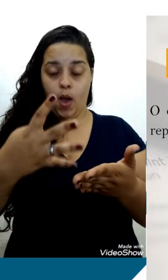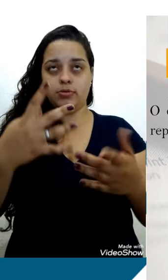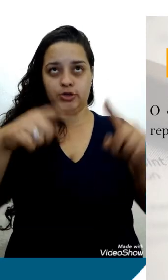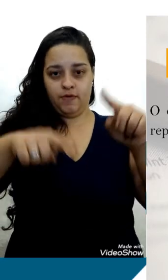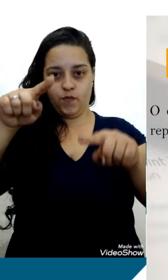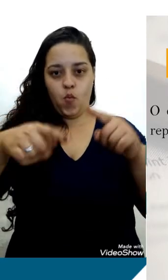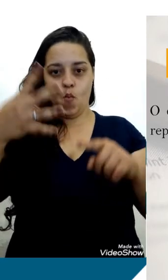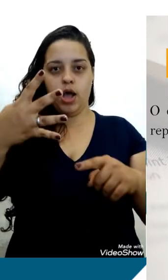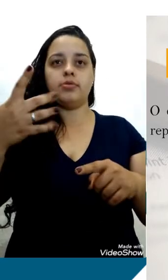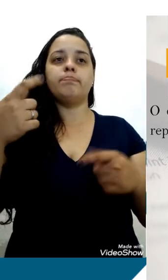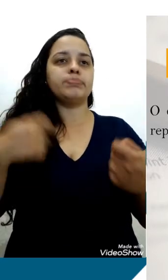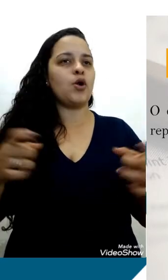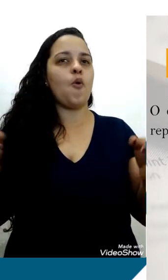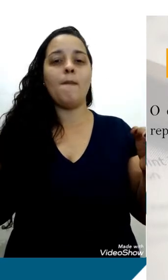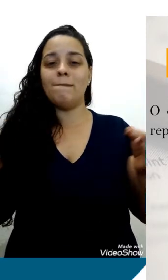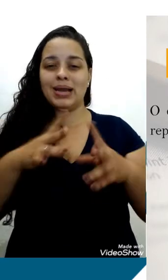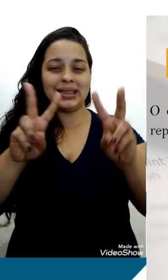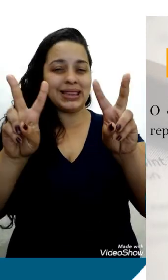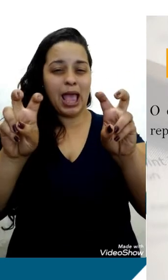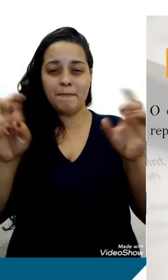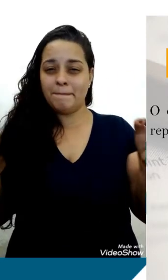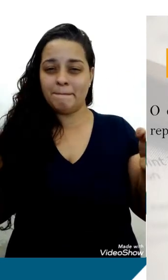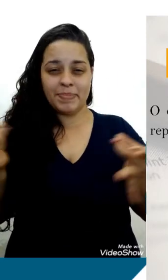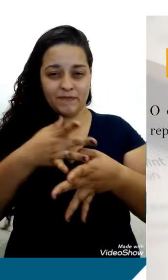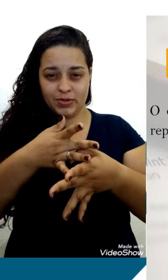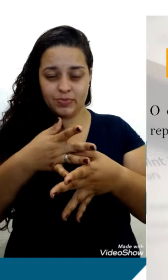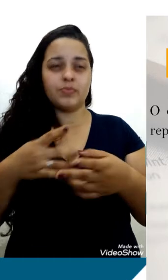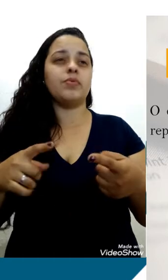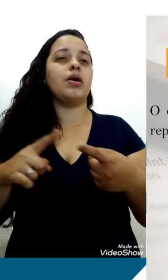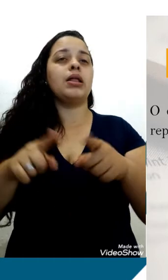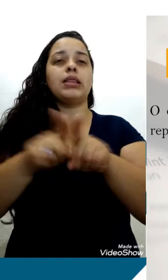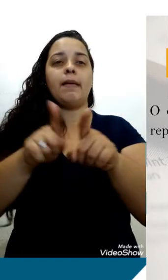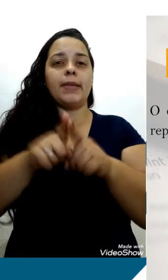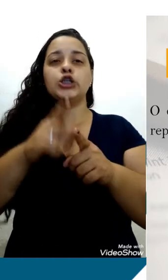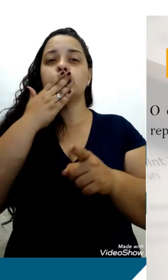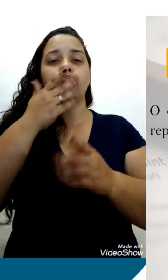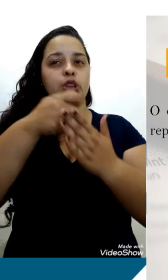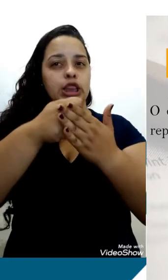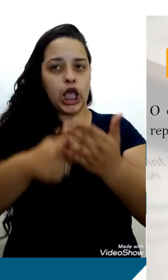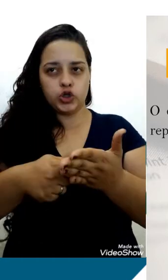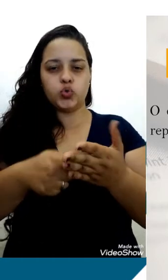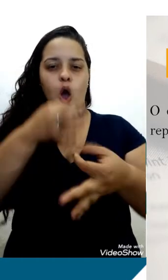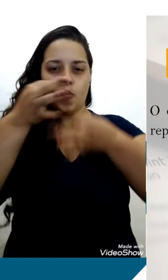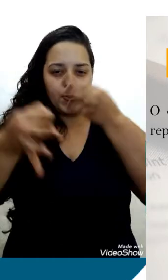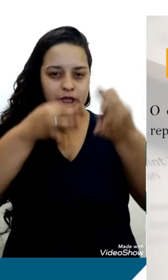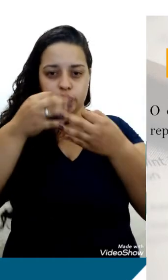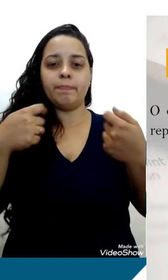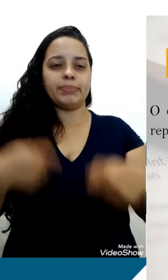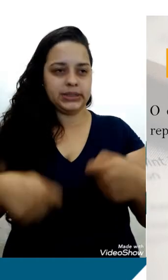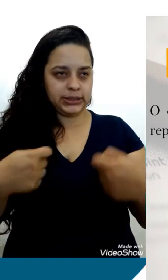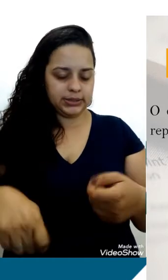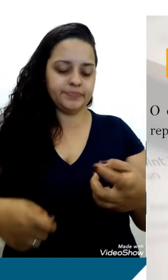apresentar uma abordagem completa do tema, respeitar a tipologia textual dissertativa argumentativa